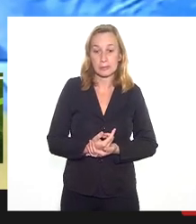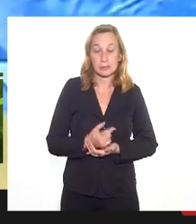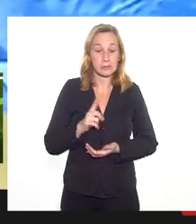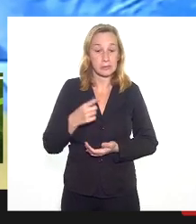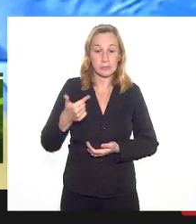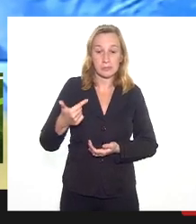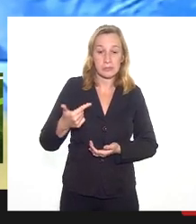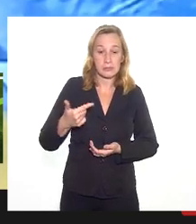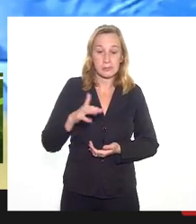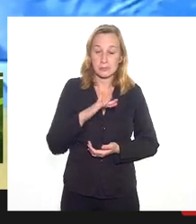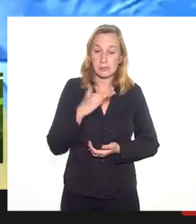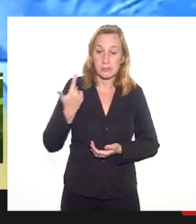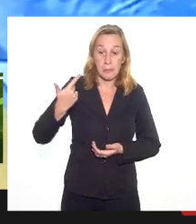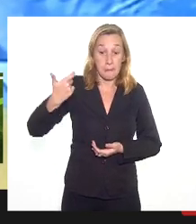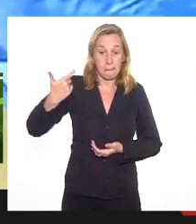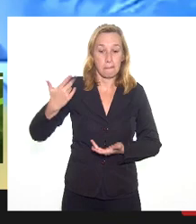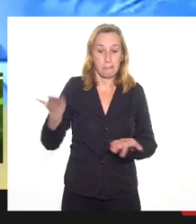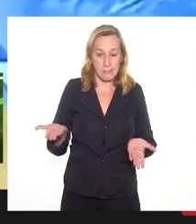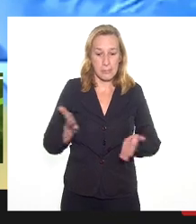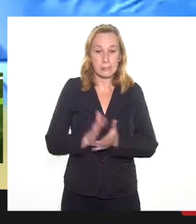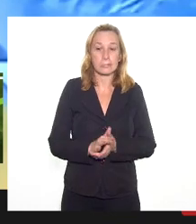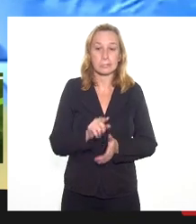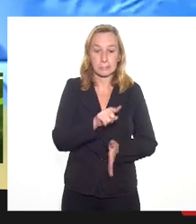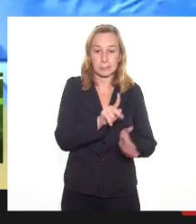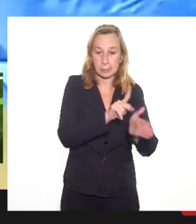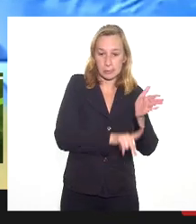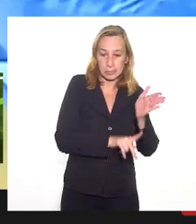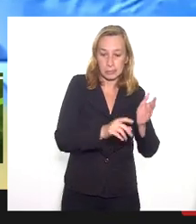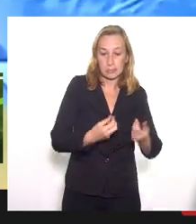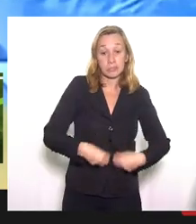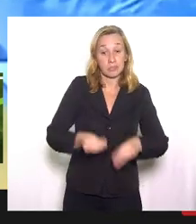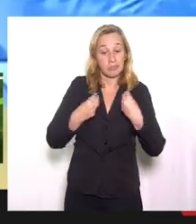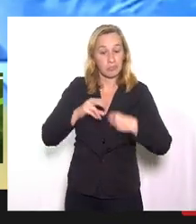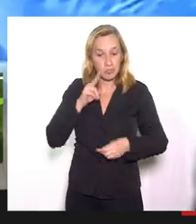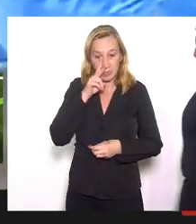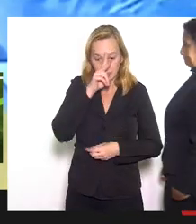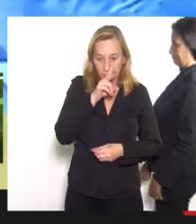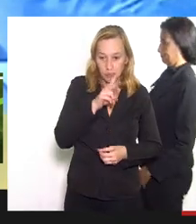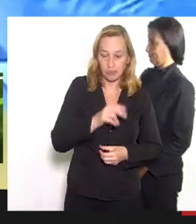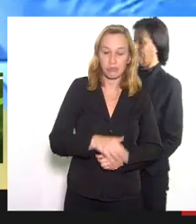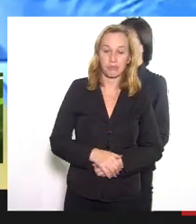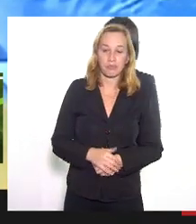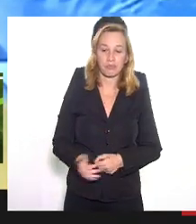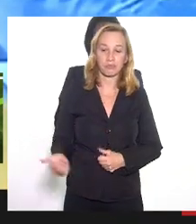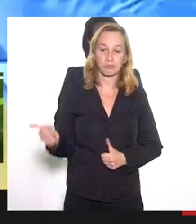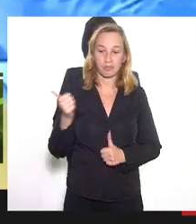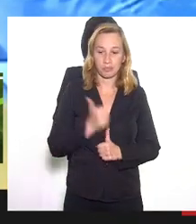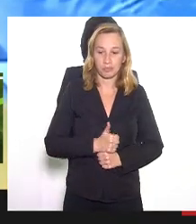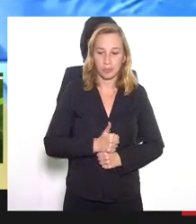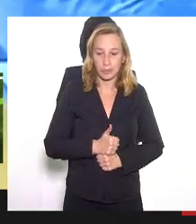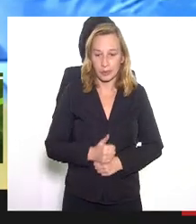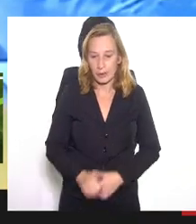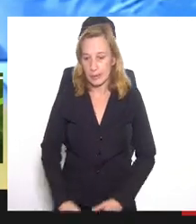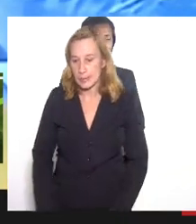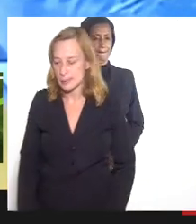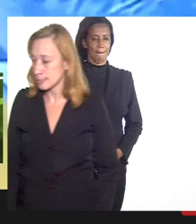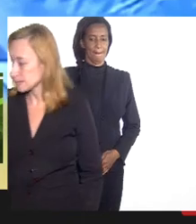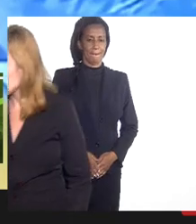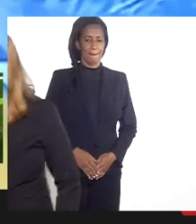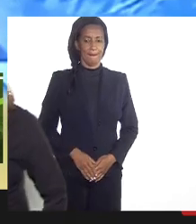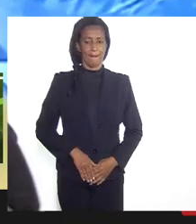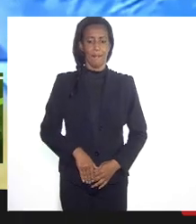por conta da sua militância. Então, esse projeto ele nos fortalece, tira um pouco nossas comunidades da